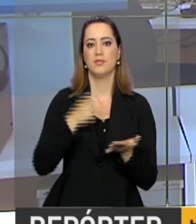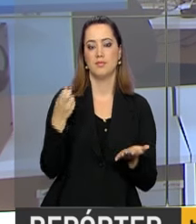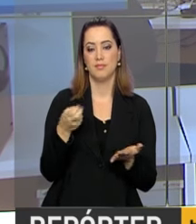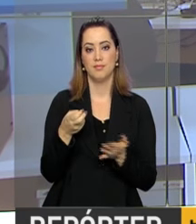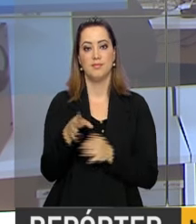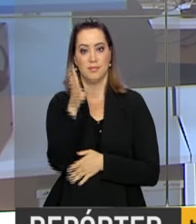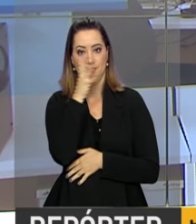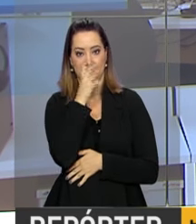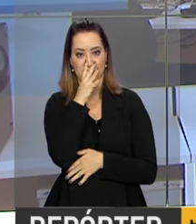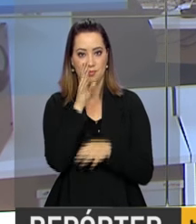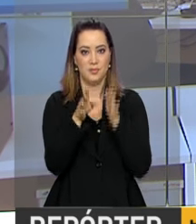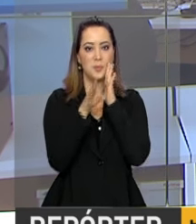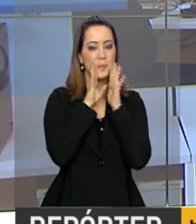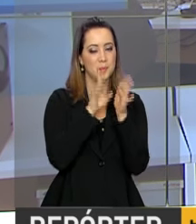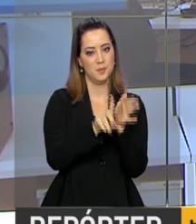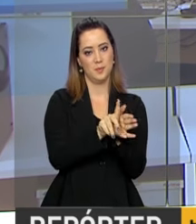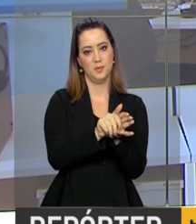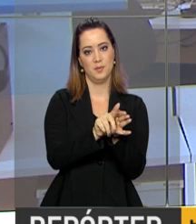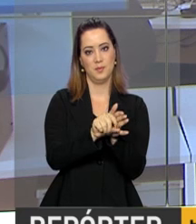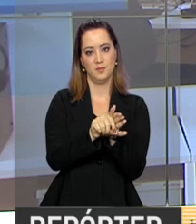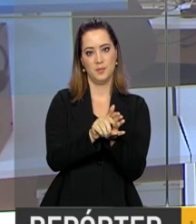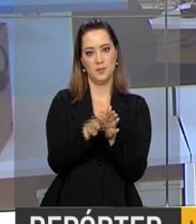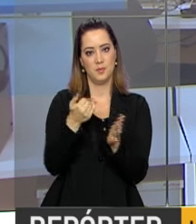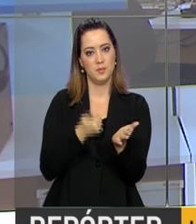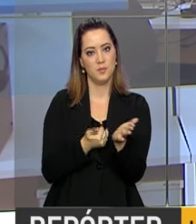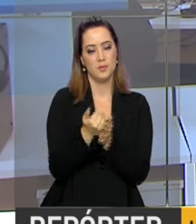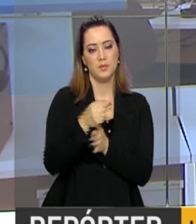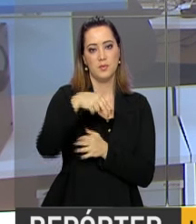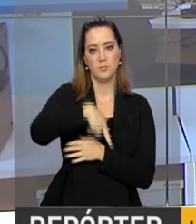da manhã. Acompanhe também as novidades em nossas redes